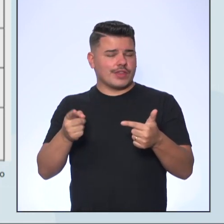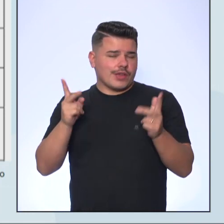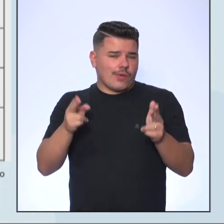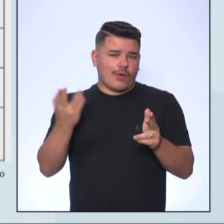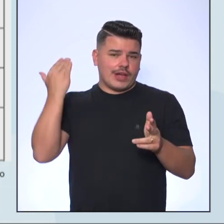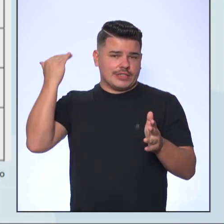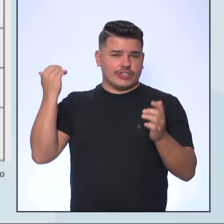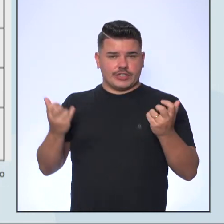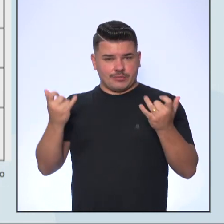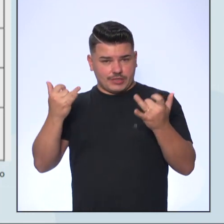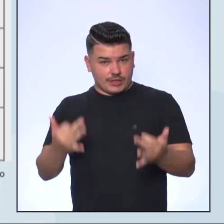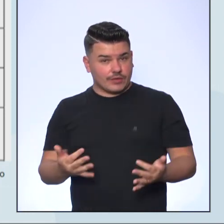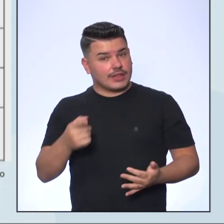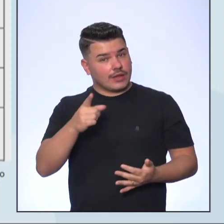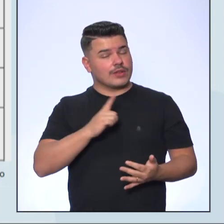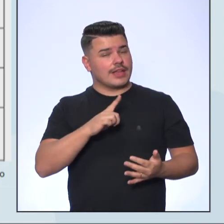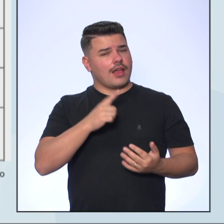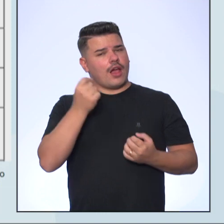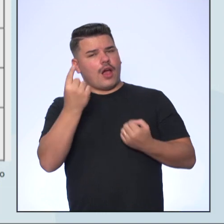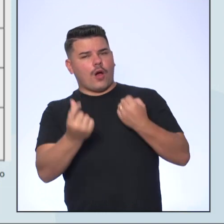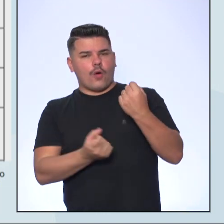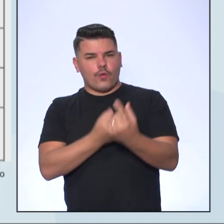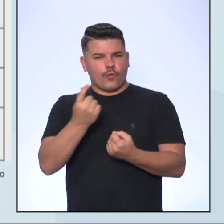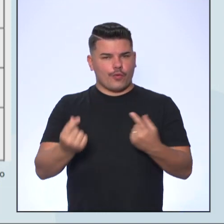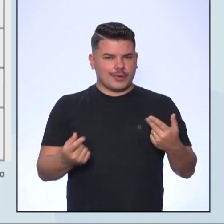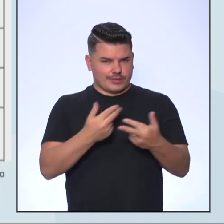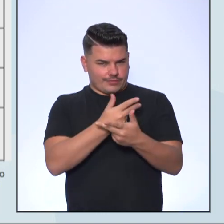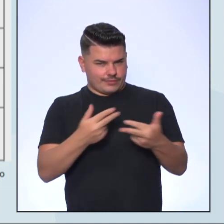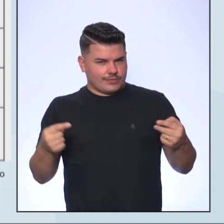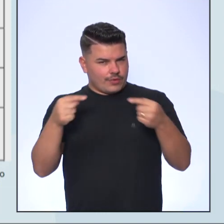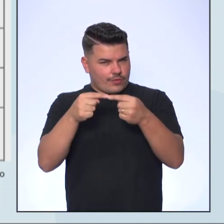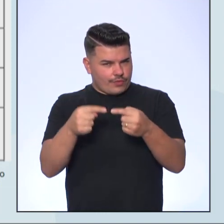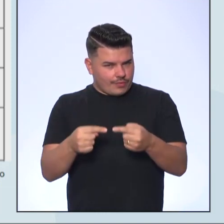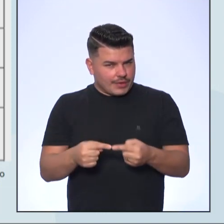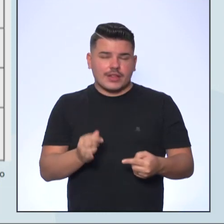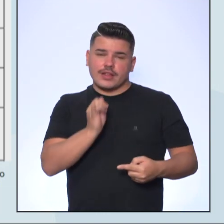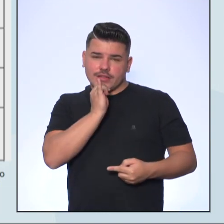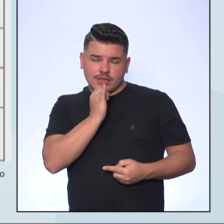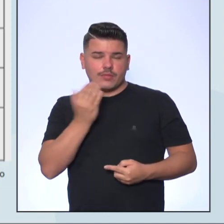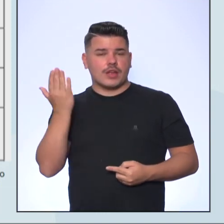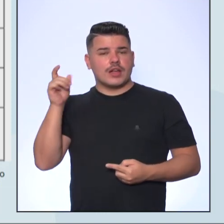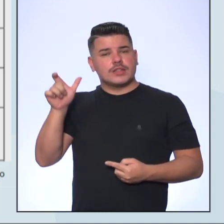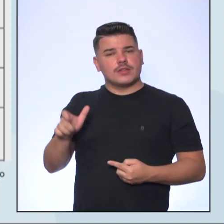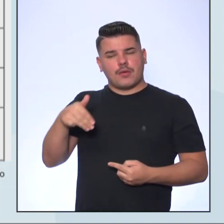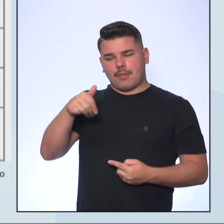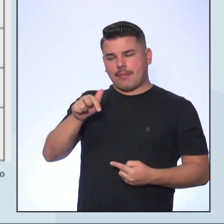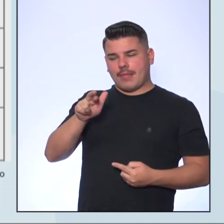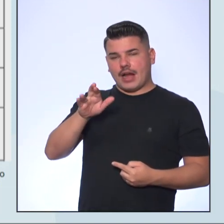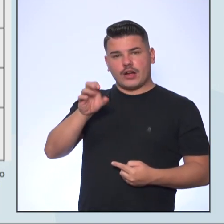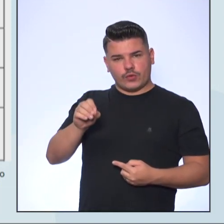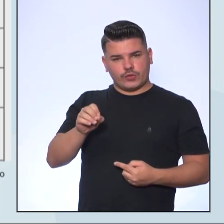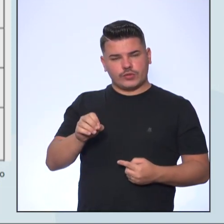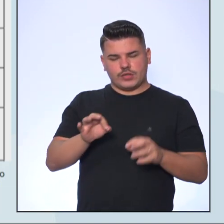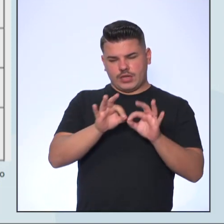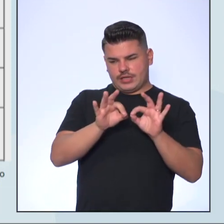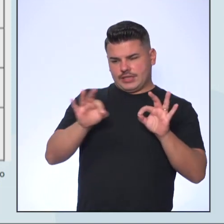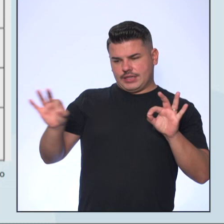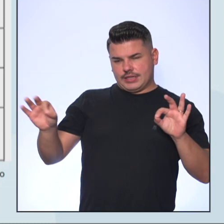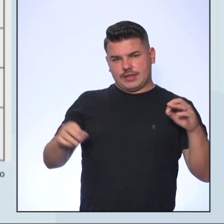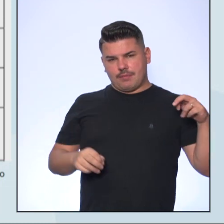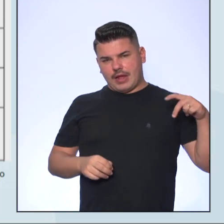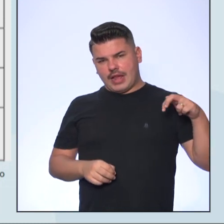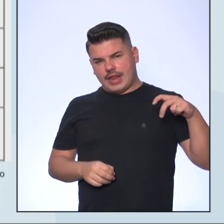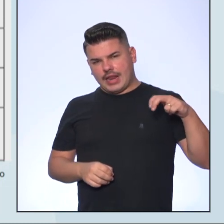colocamos, então nós tínhamos algumas situações. Então, por exemplo, quando o Marcos percorria uma distância, né, no caso aí